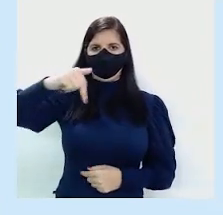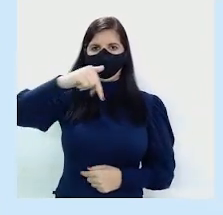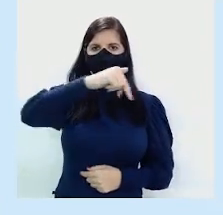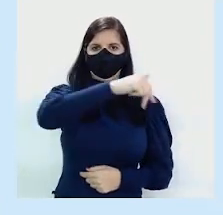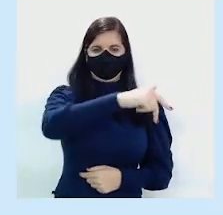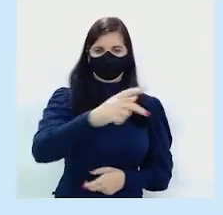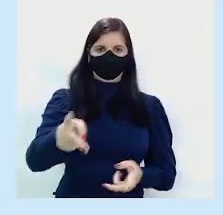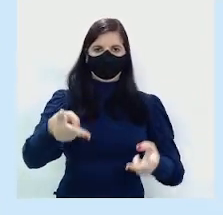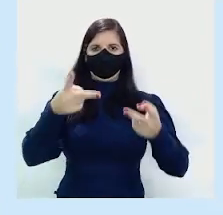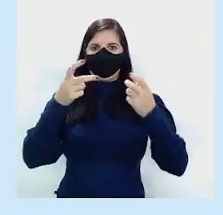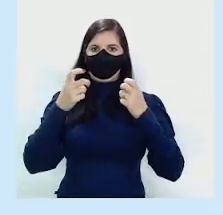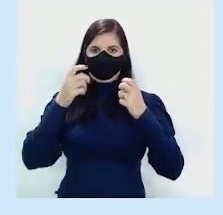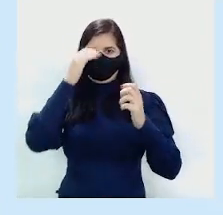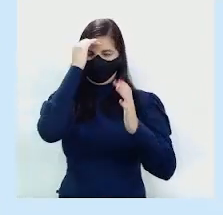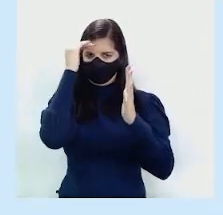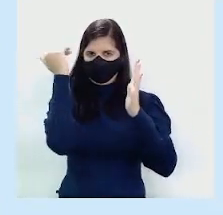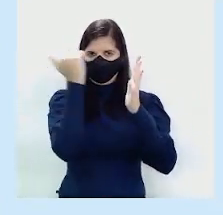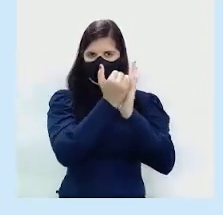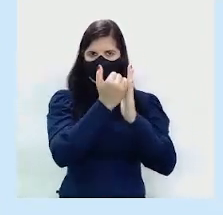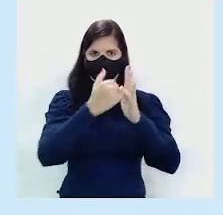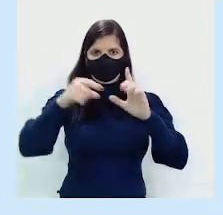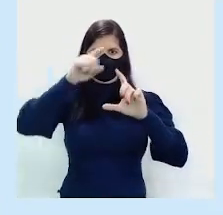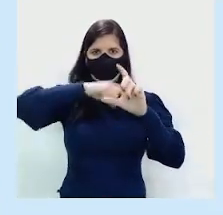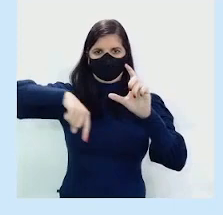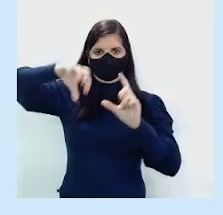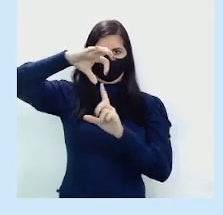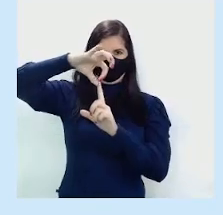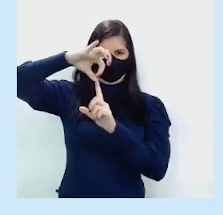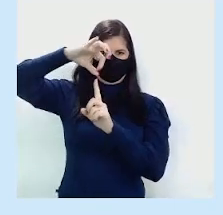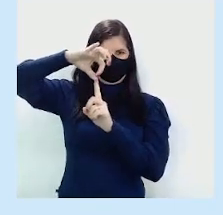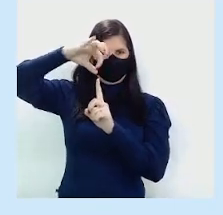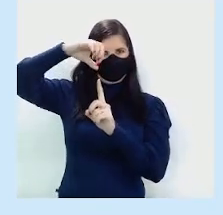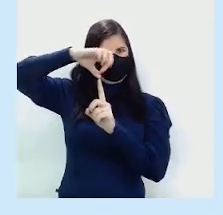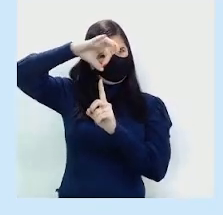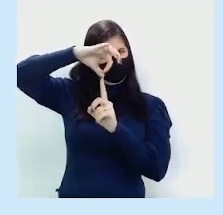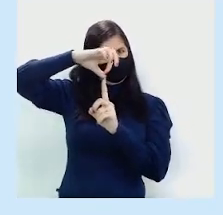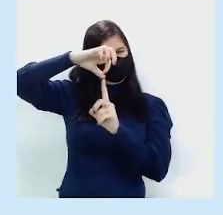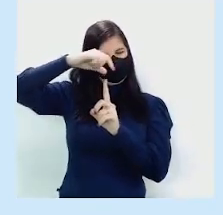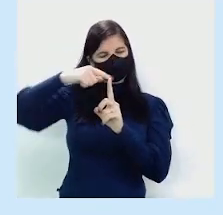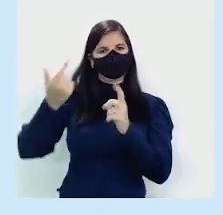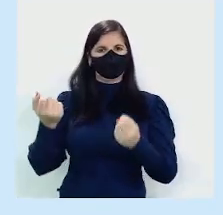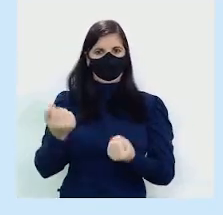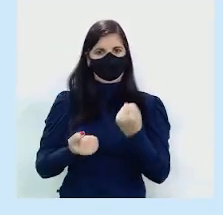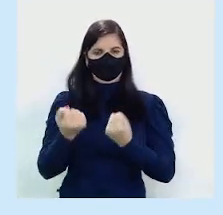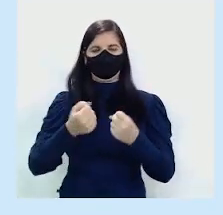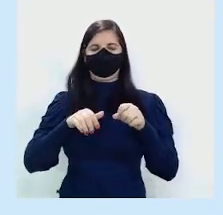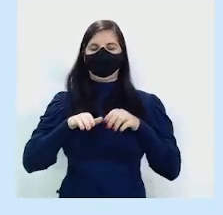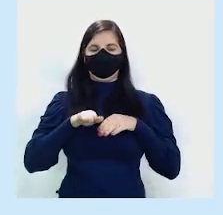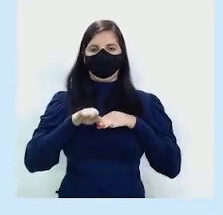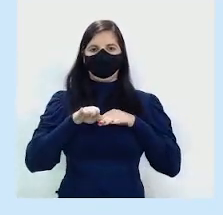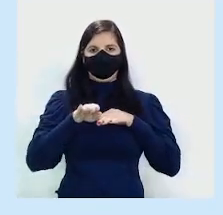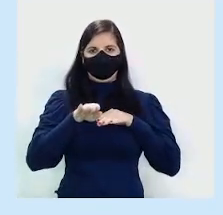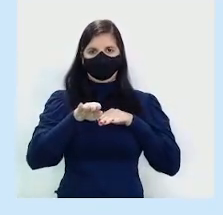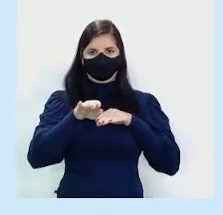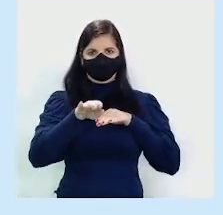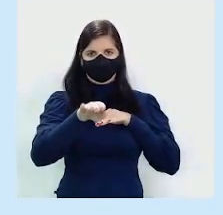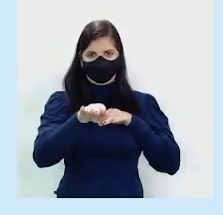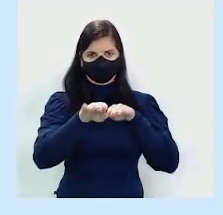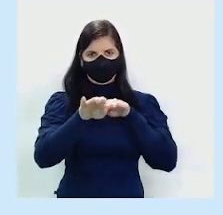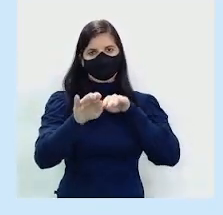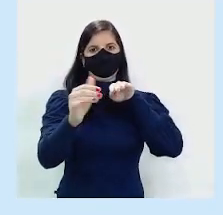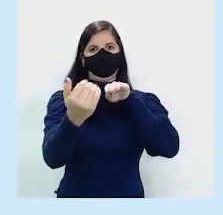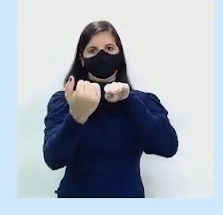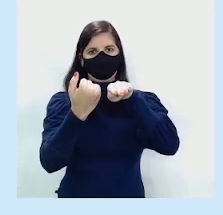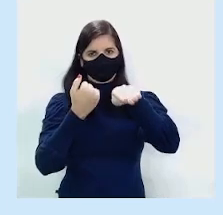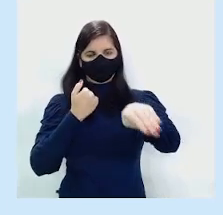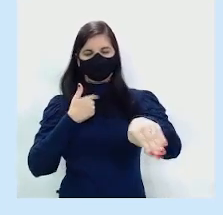vocês têm, que seguir o que a gente chama de sinalização de trânsito, as placas de trânsito. E boa parte das